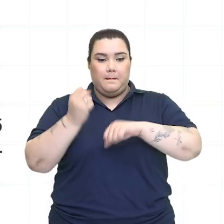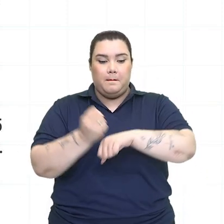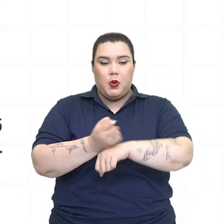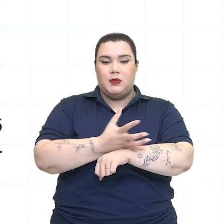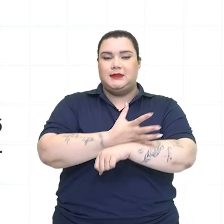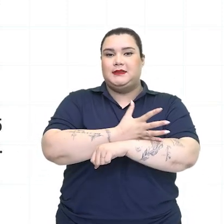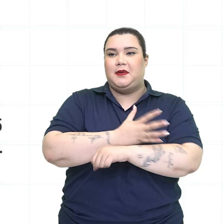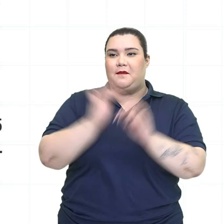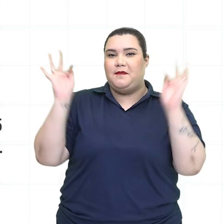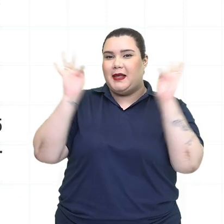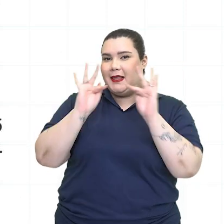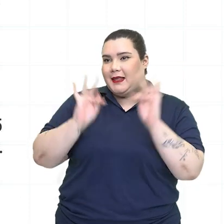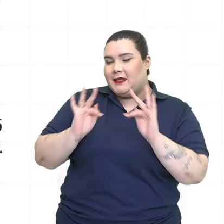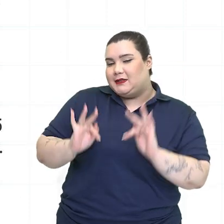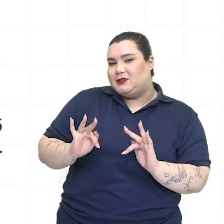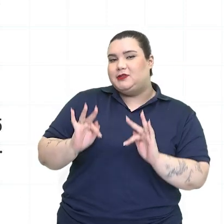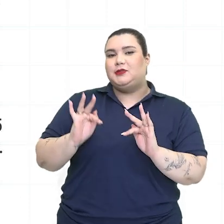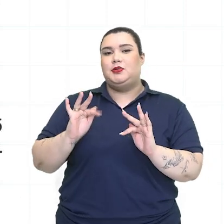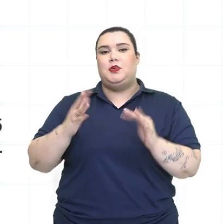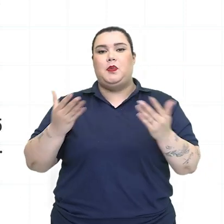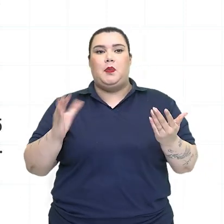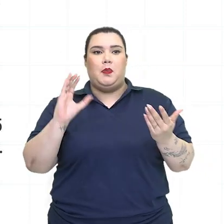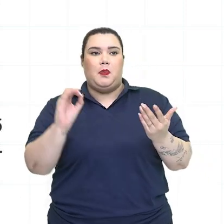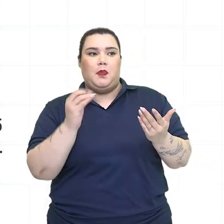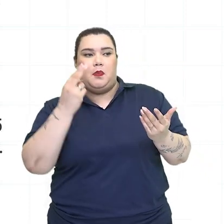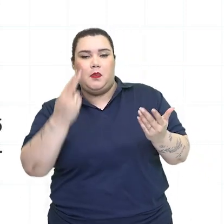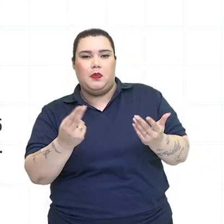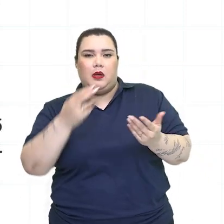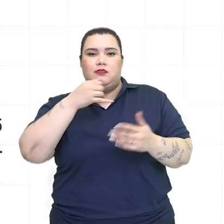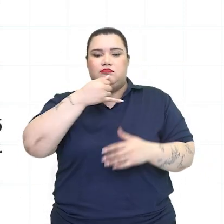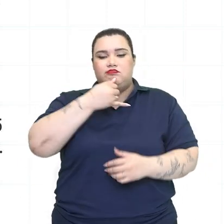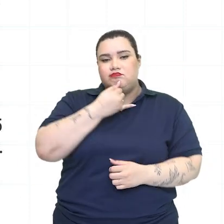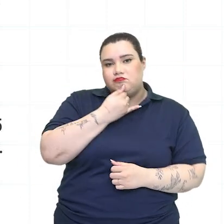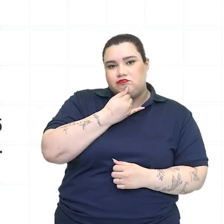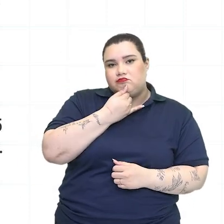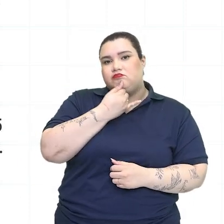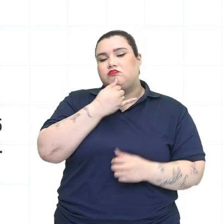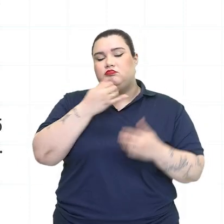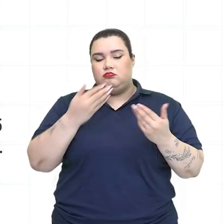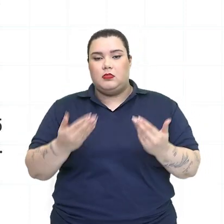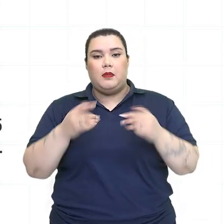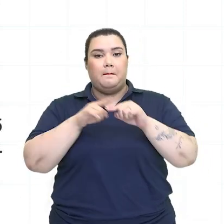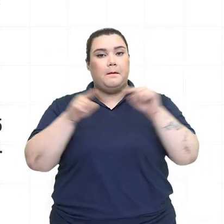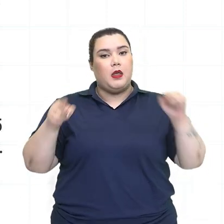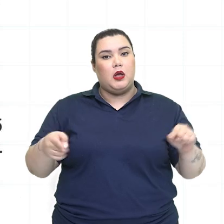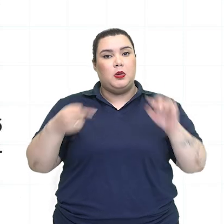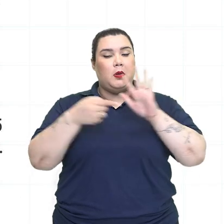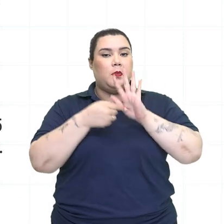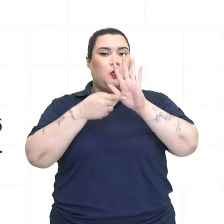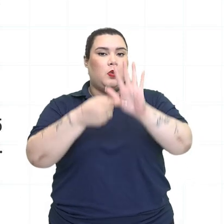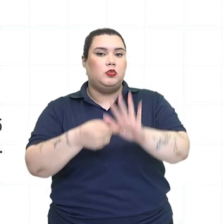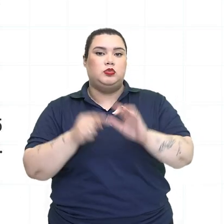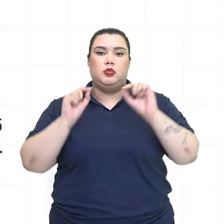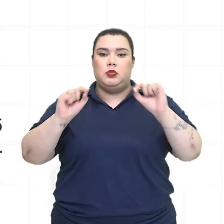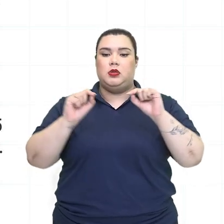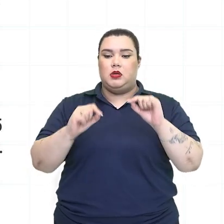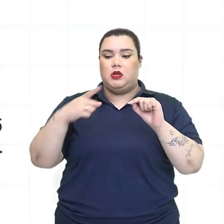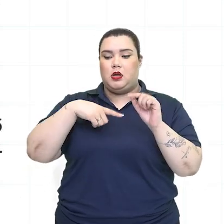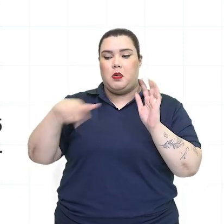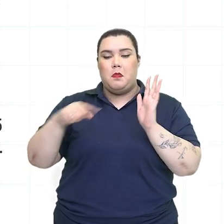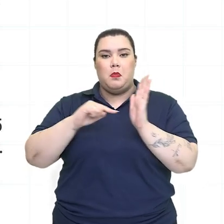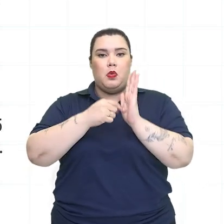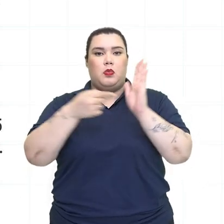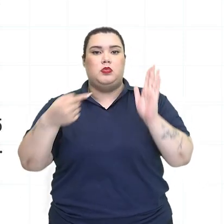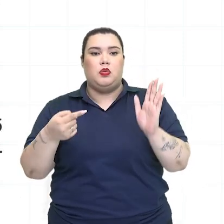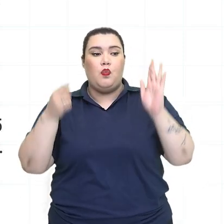emoções, né, ou de felicidade, ou de tristeza, mas vai trazer, né, essa pontuação